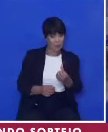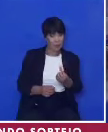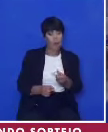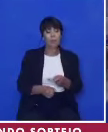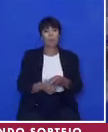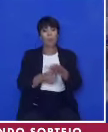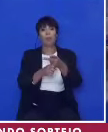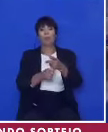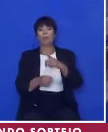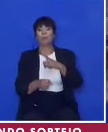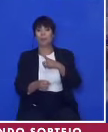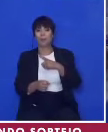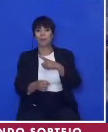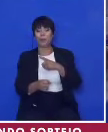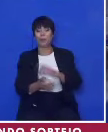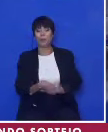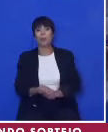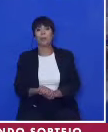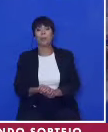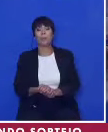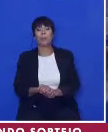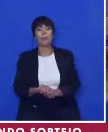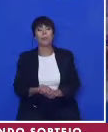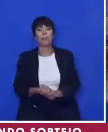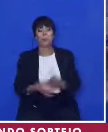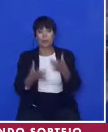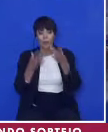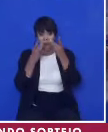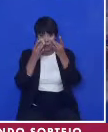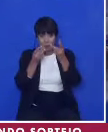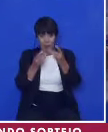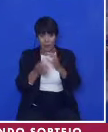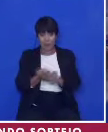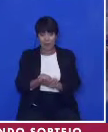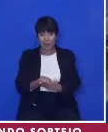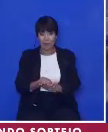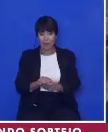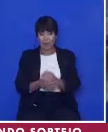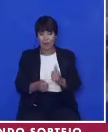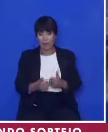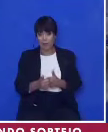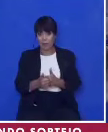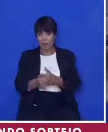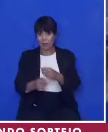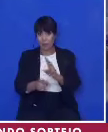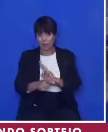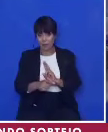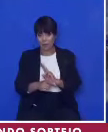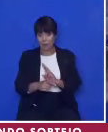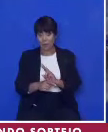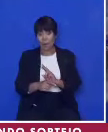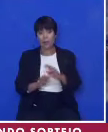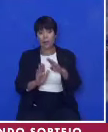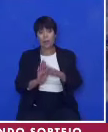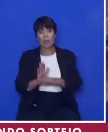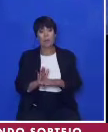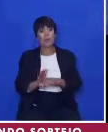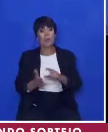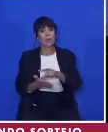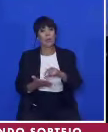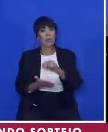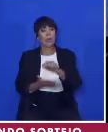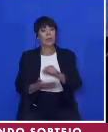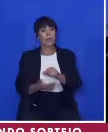5 ou 6 números em cada um dos sorteios. Fique de olho na sua aposta. Para conferir, validar cada procedimento desse sorteio da dupla